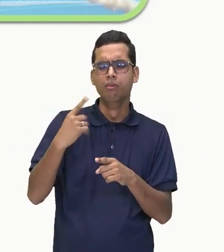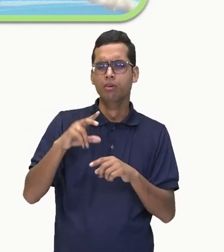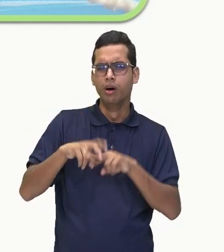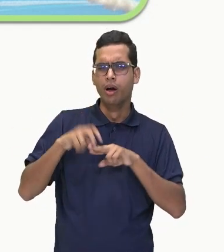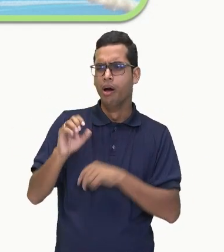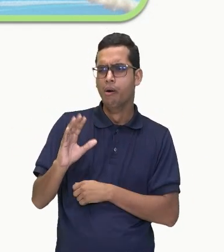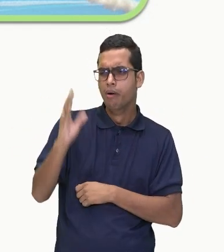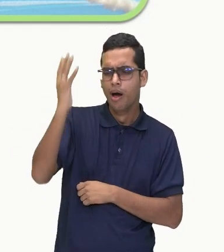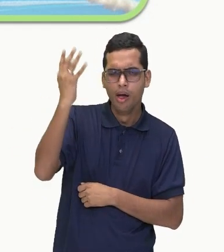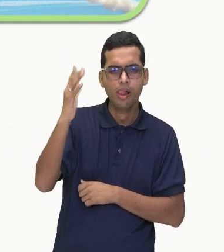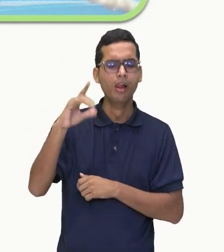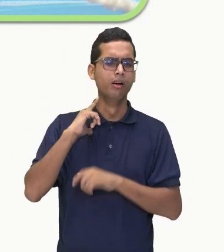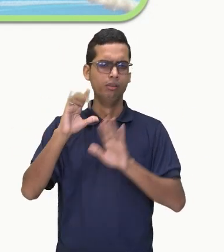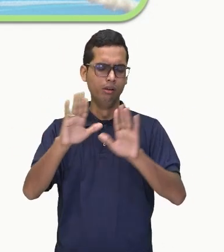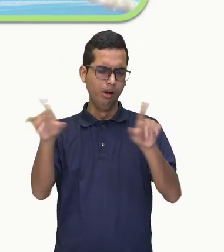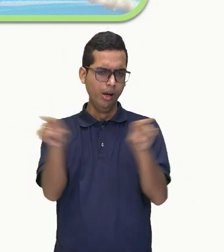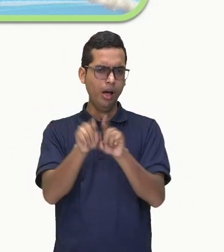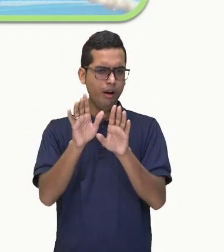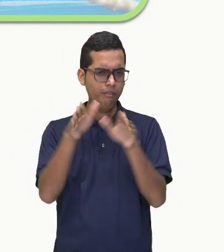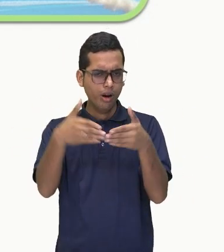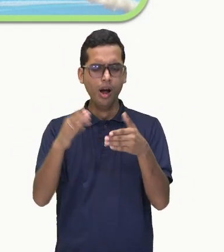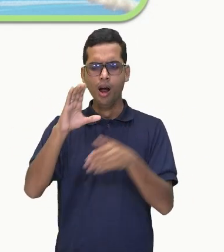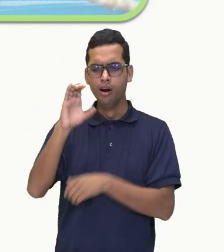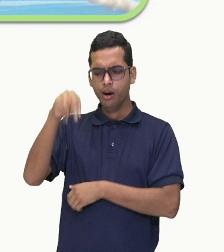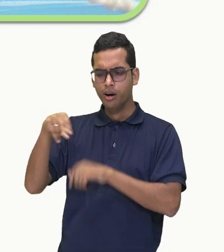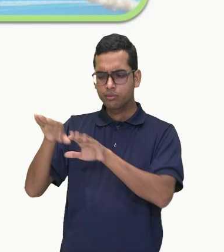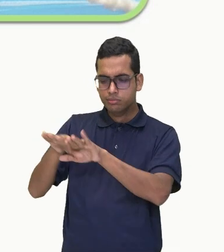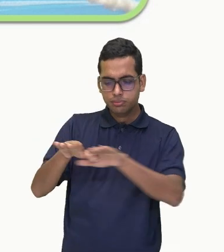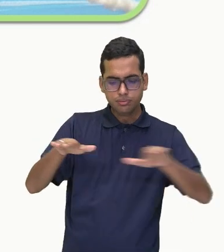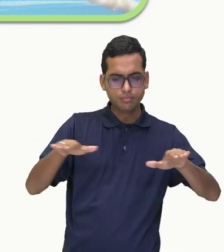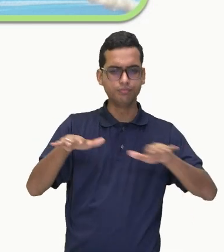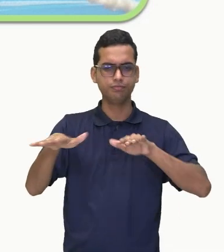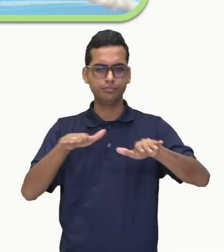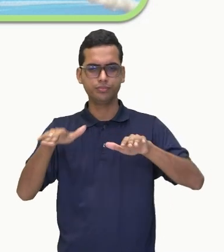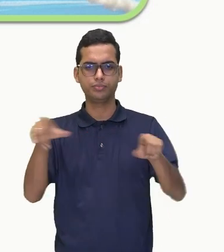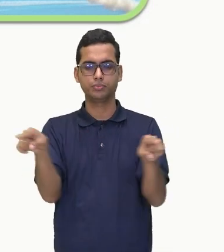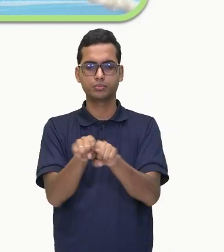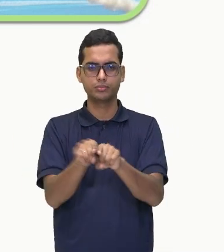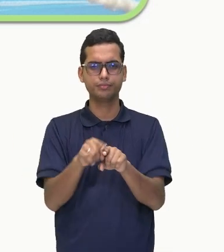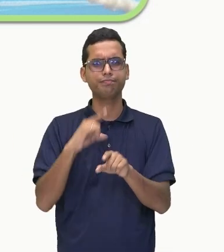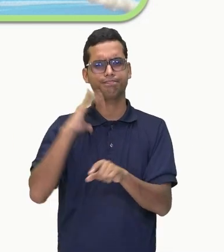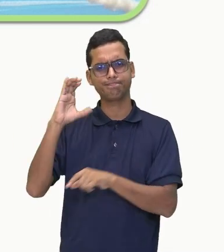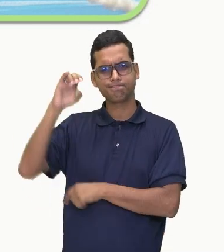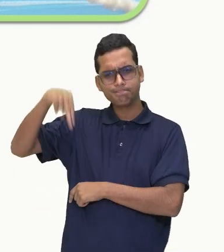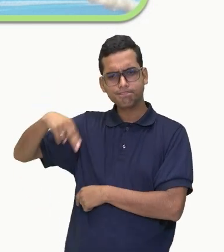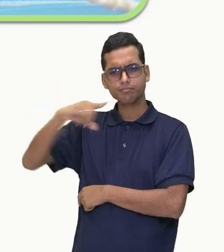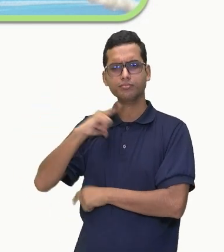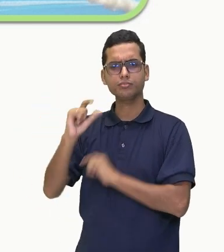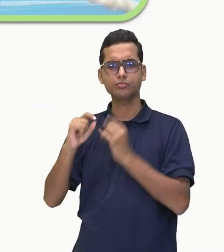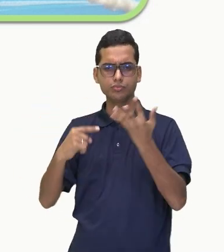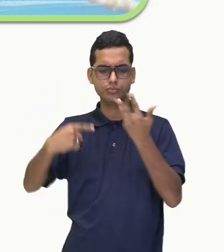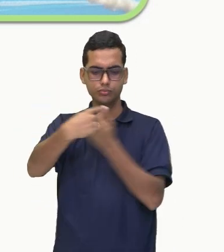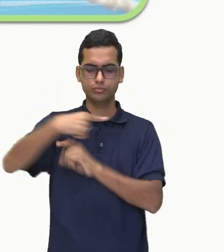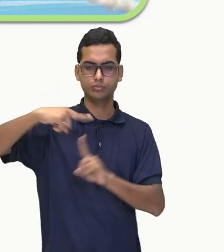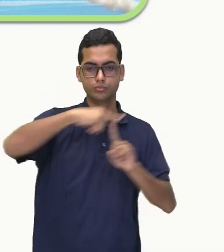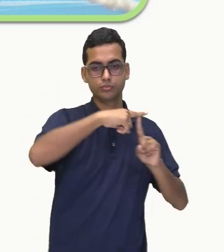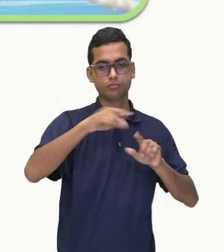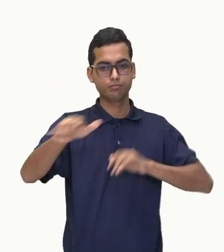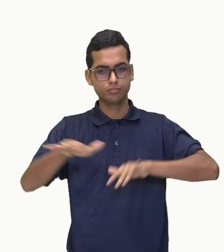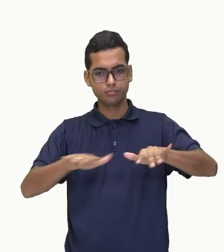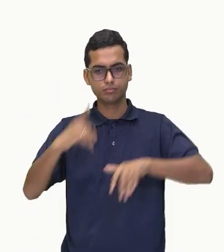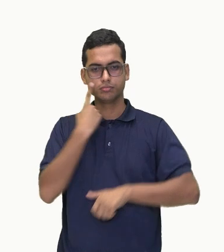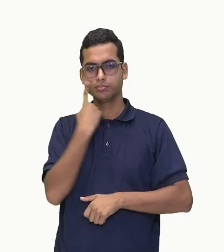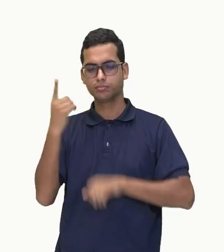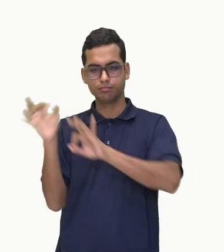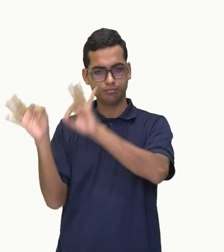aí dessa cinemática, eu tenho que entender principalmente que existem aí tipos de movimento. Vamos ver